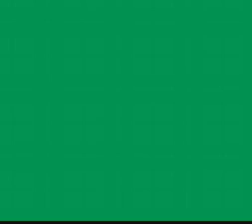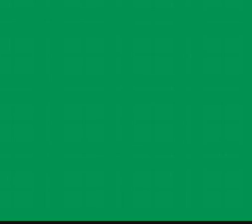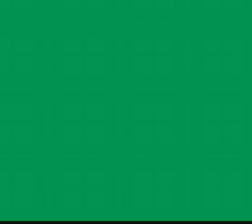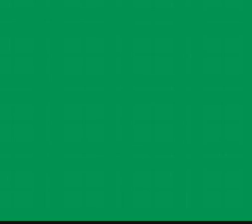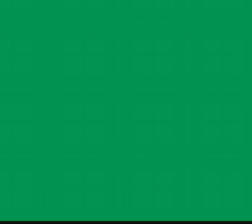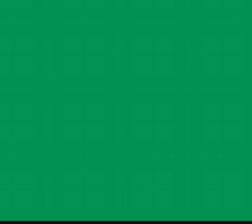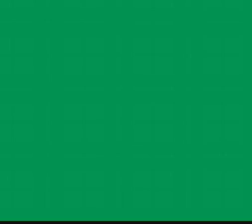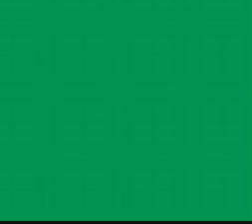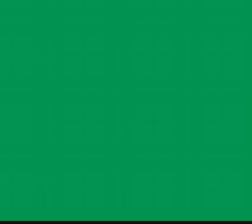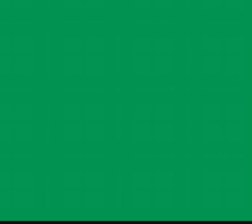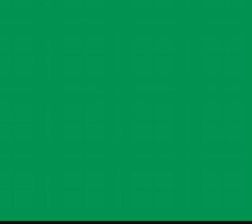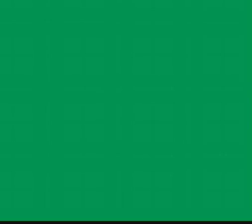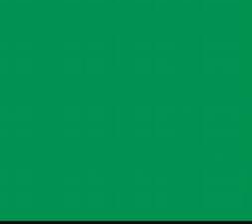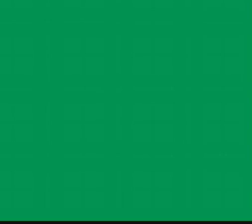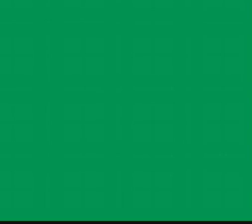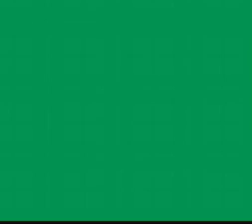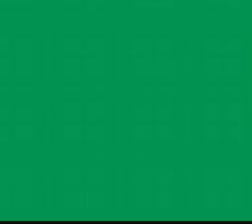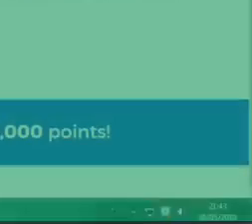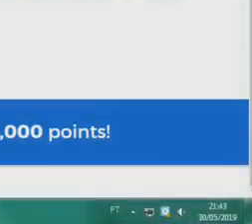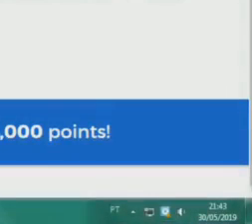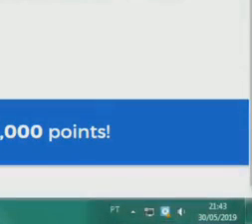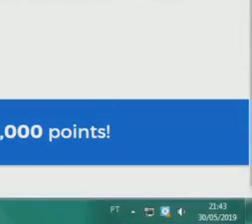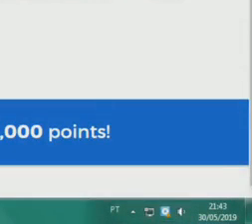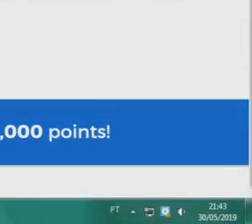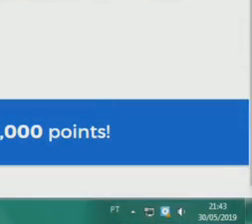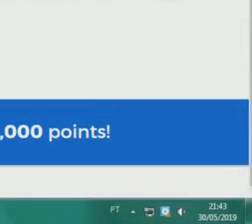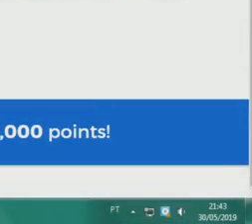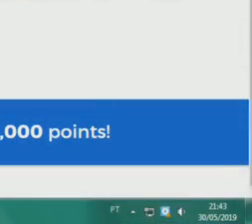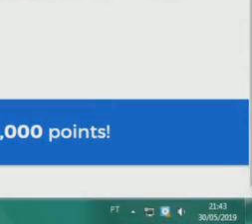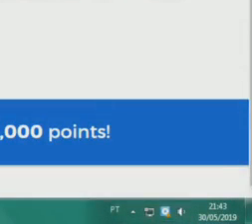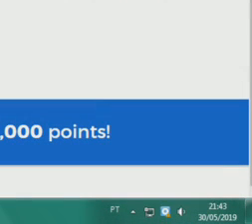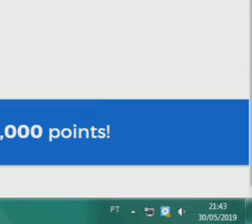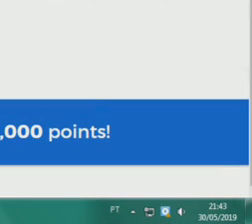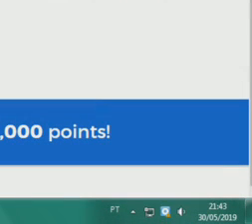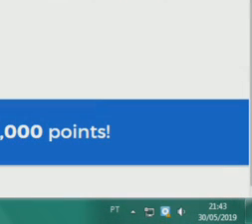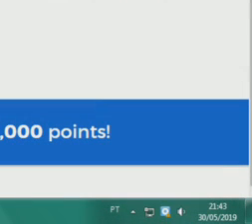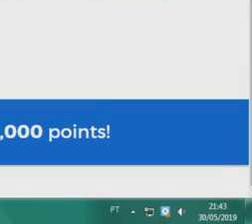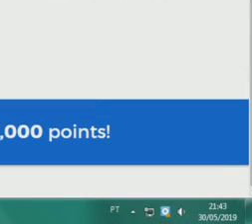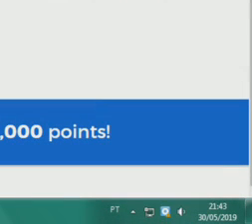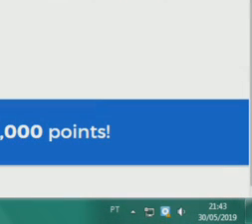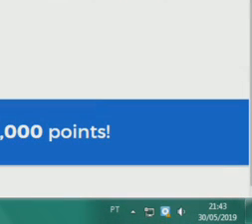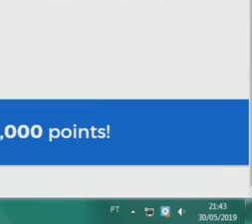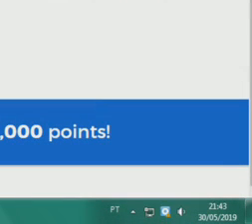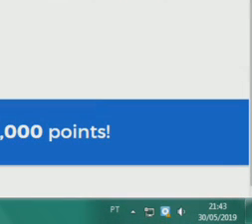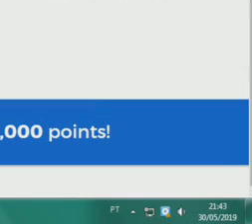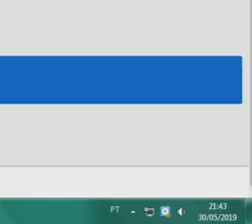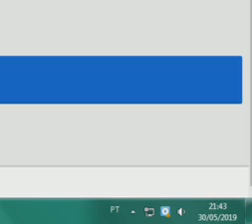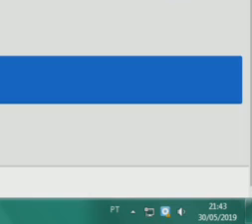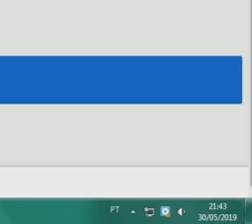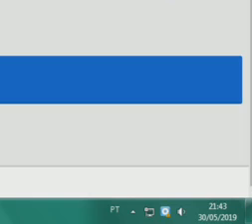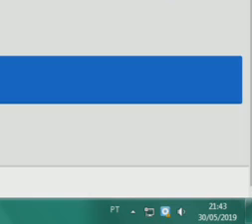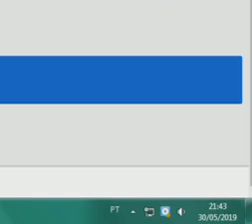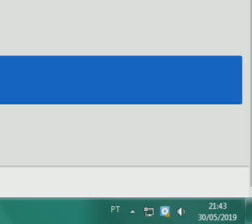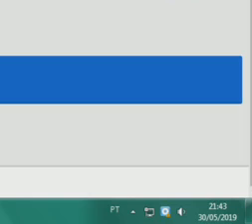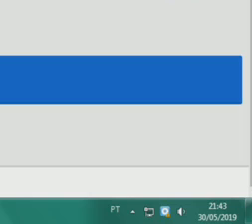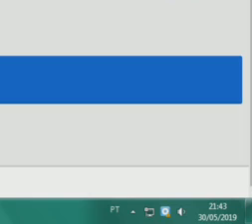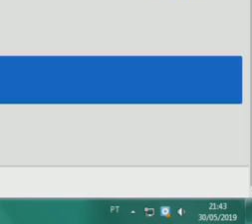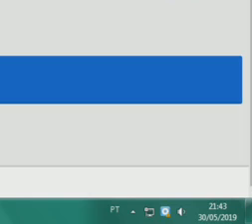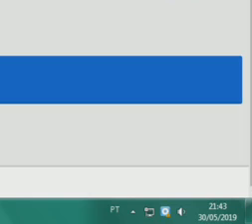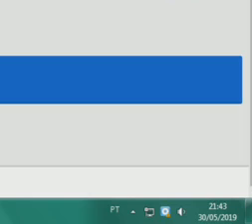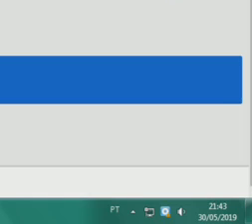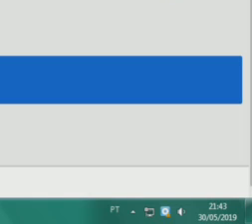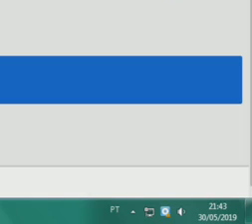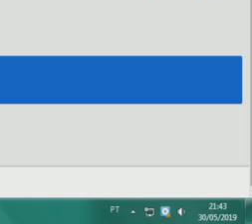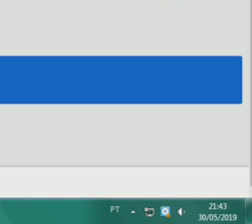nós temos a seguinte questão. O vetor 1,5 é autovalor